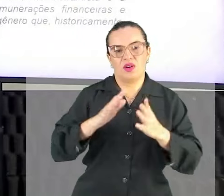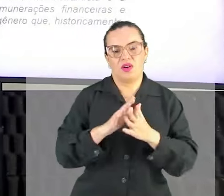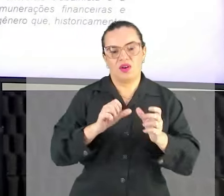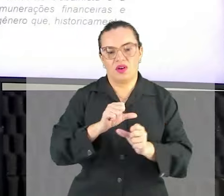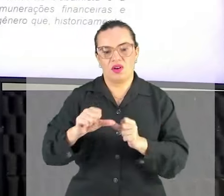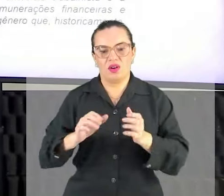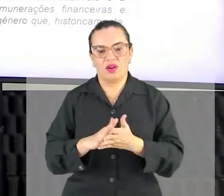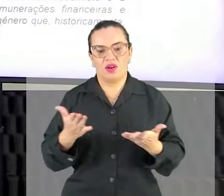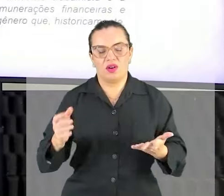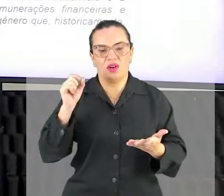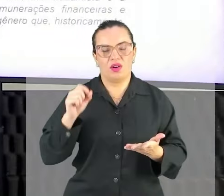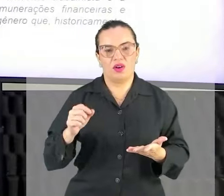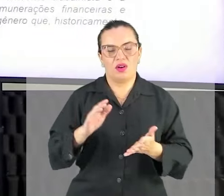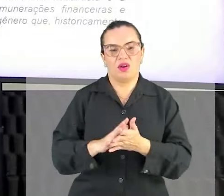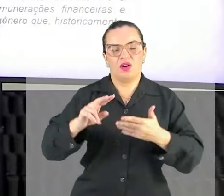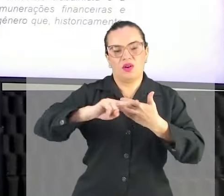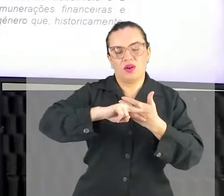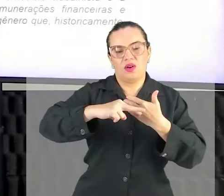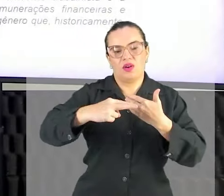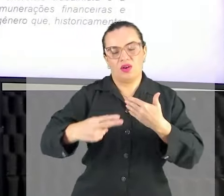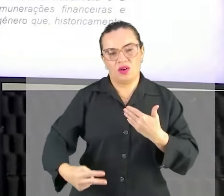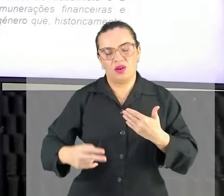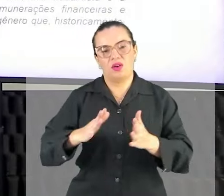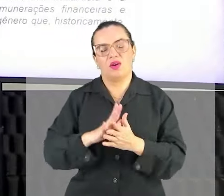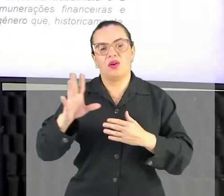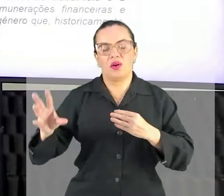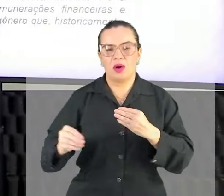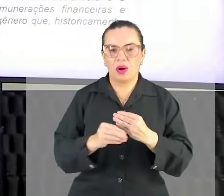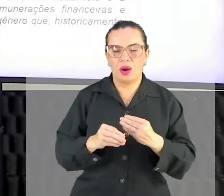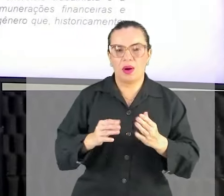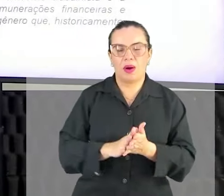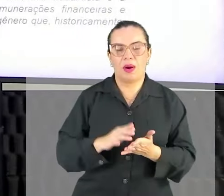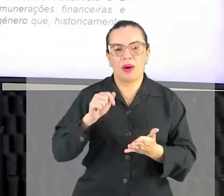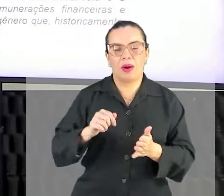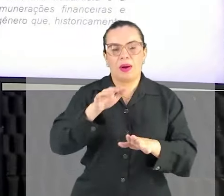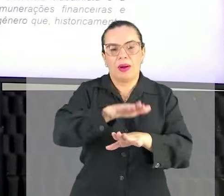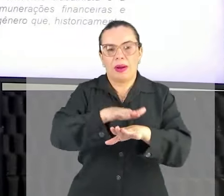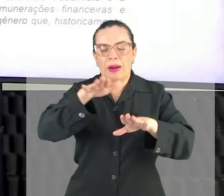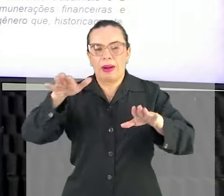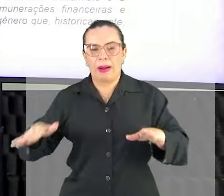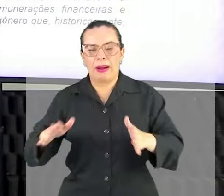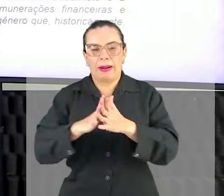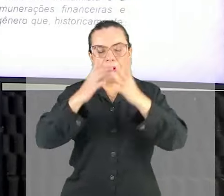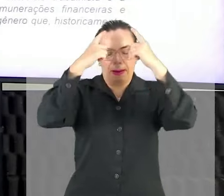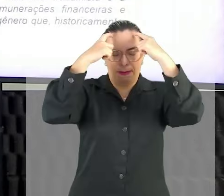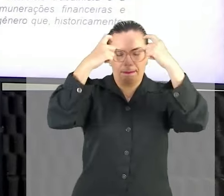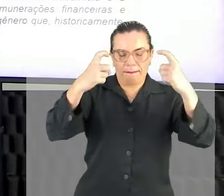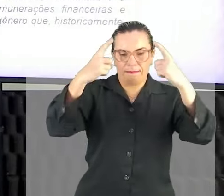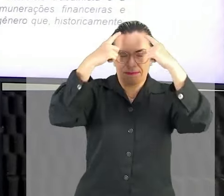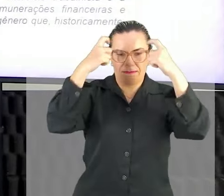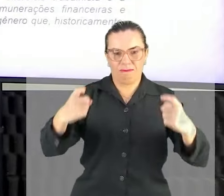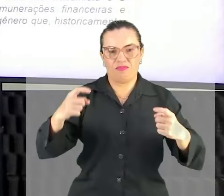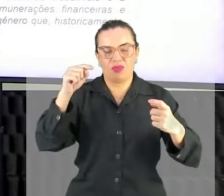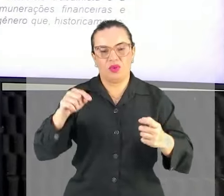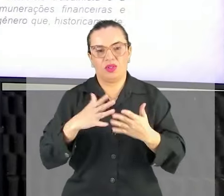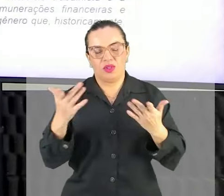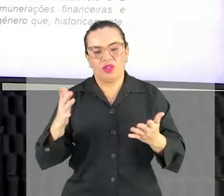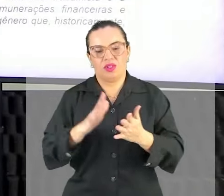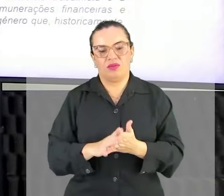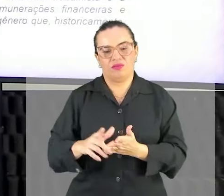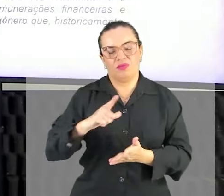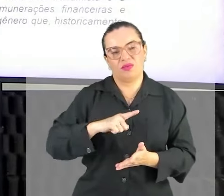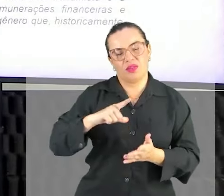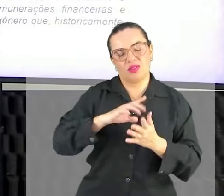acrescentaria, isso traz como consequência o quê? Exclusão, violência. Essas mulheres constantemente são alvos